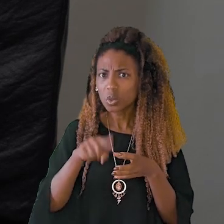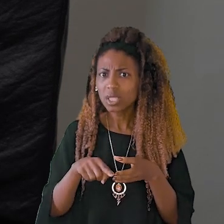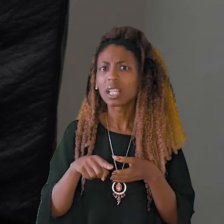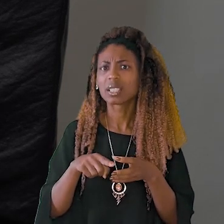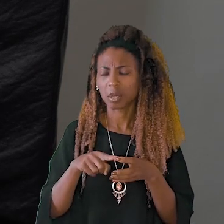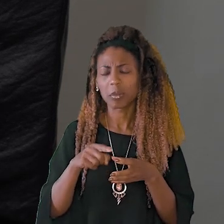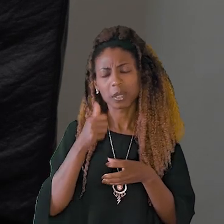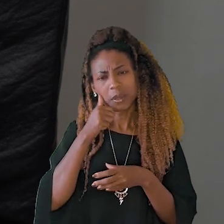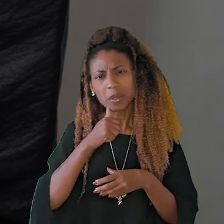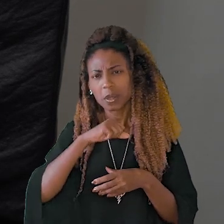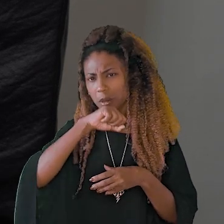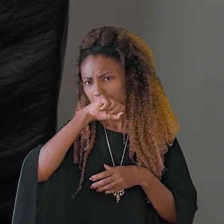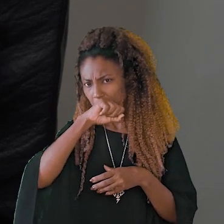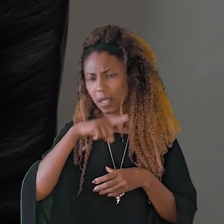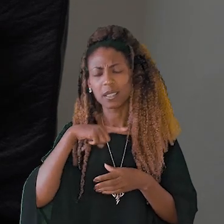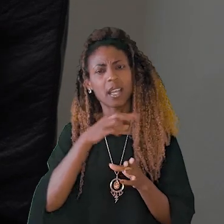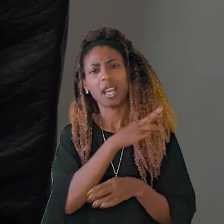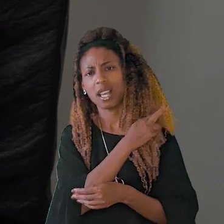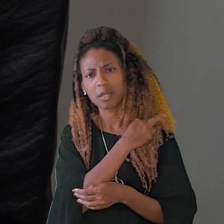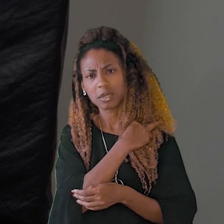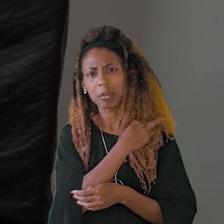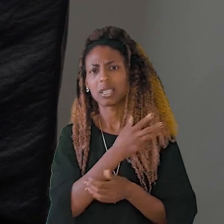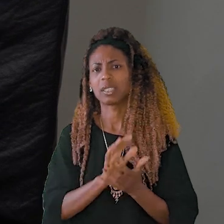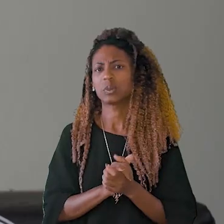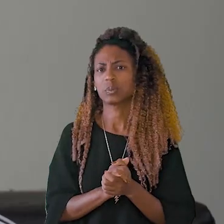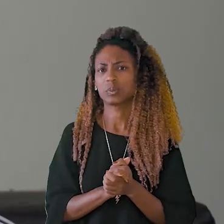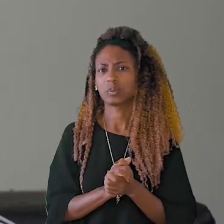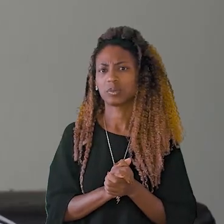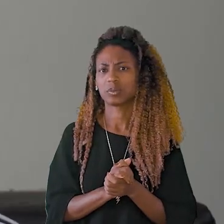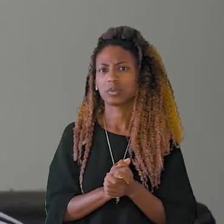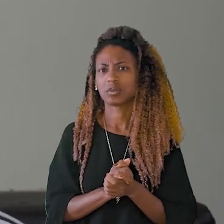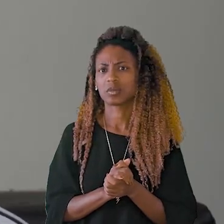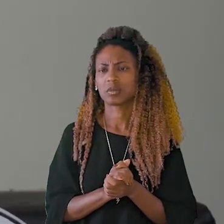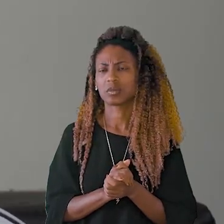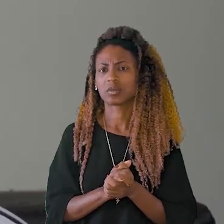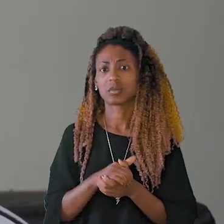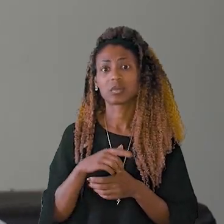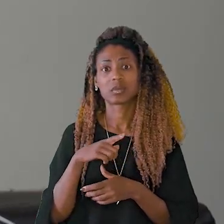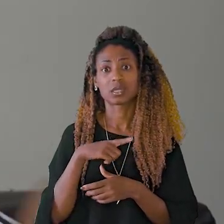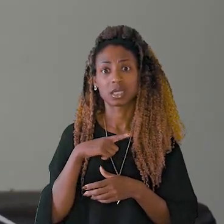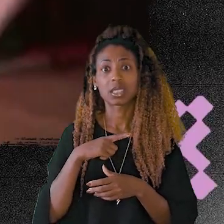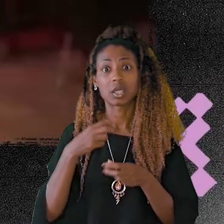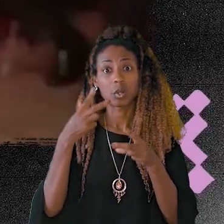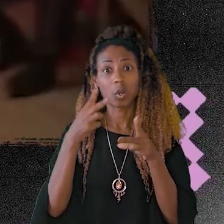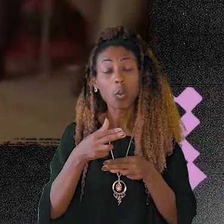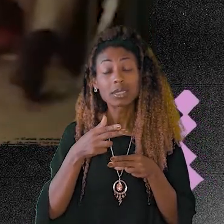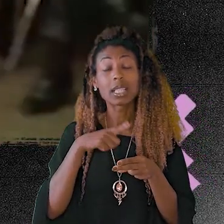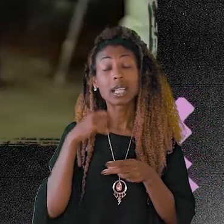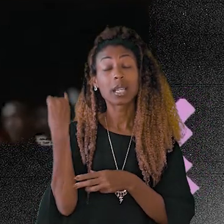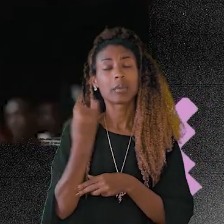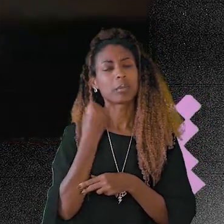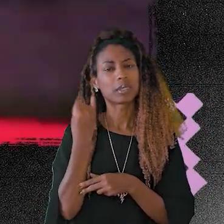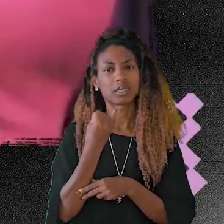era ser mãe também, o que era ter essa responsabilidade também, né. Tem uma série que é bem legal pra quem quiser assistir, que é